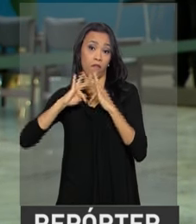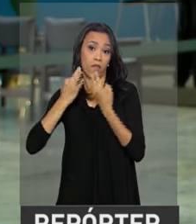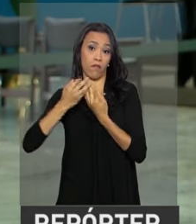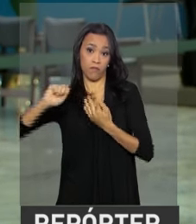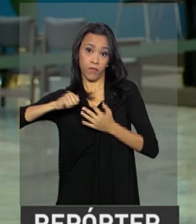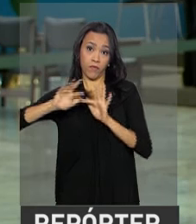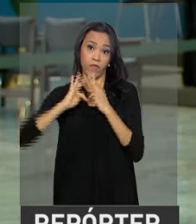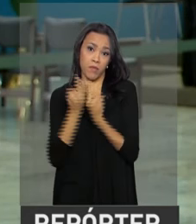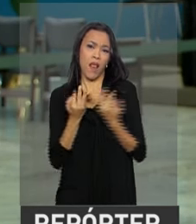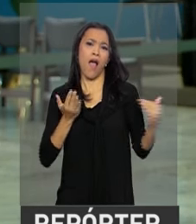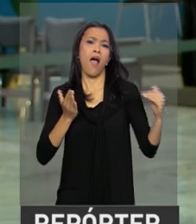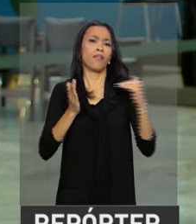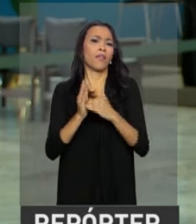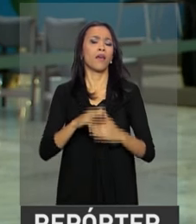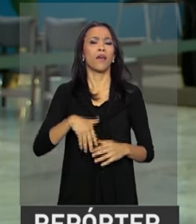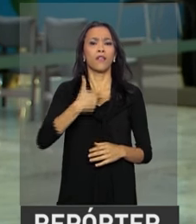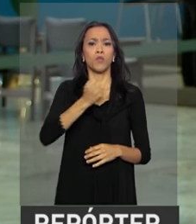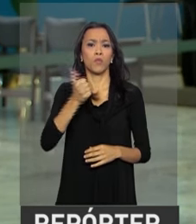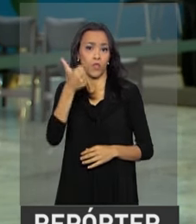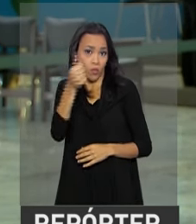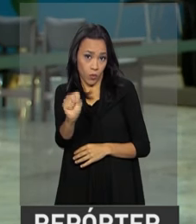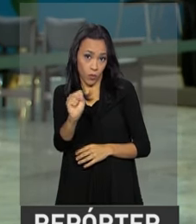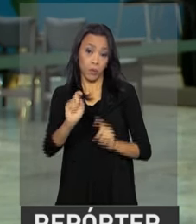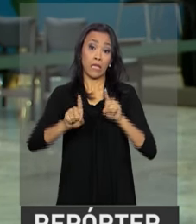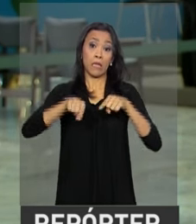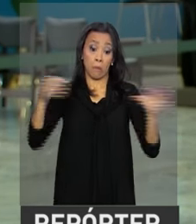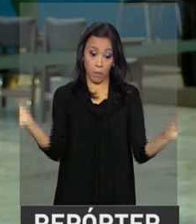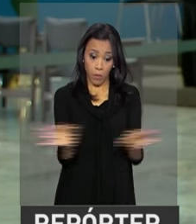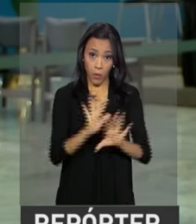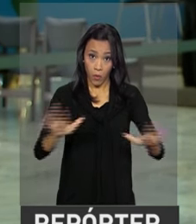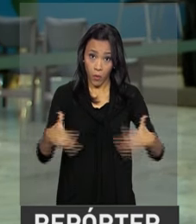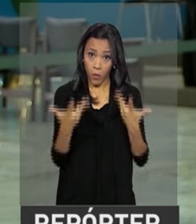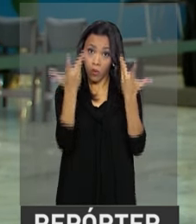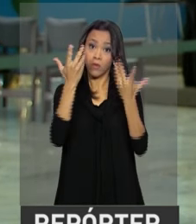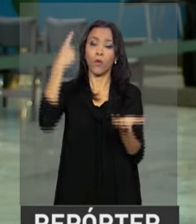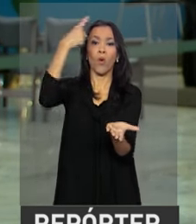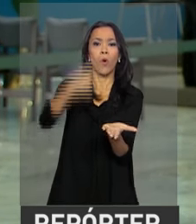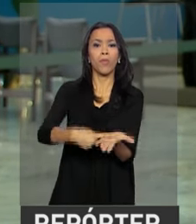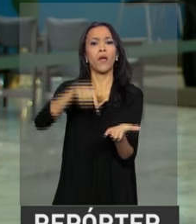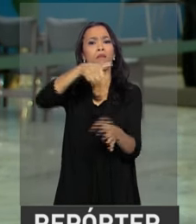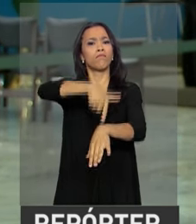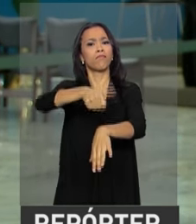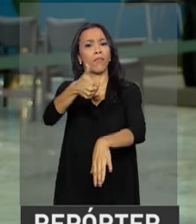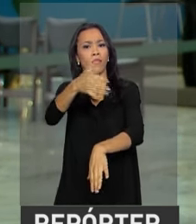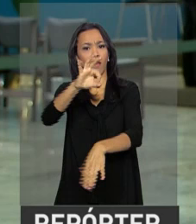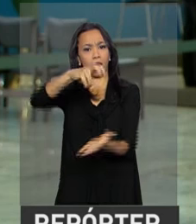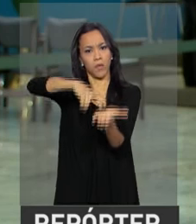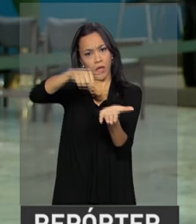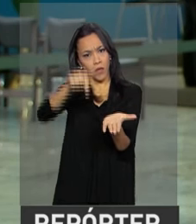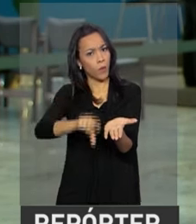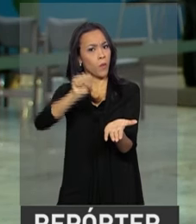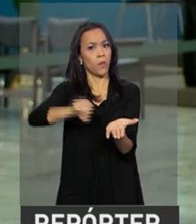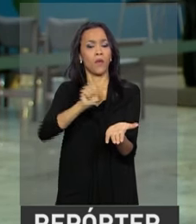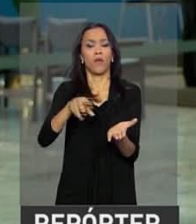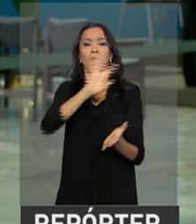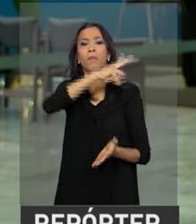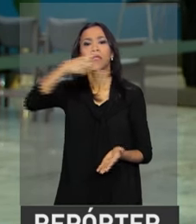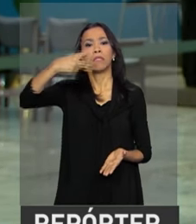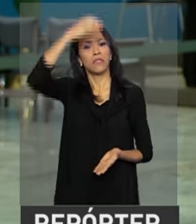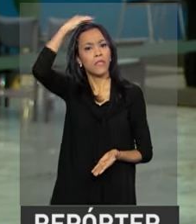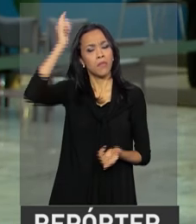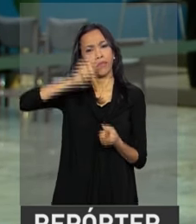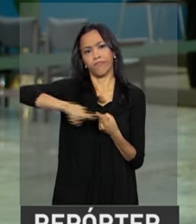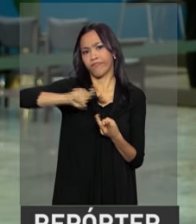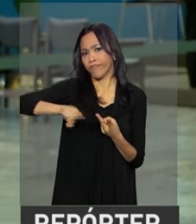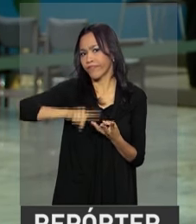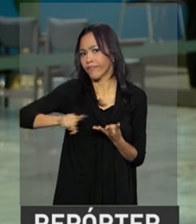país até 2018. Depois dessa cerimônia, está marcada para as 10 horas da manhã aqui no Palácio do Planalto, o presidente Michel Temer tem uma série